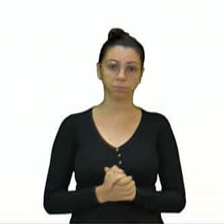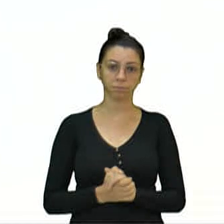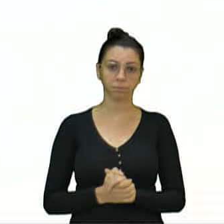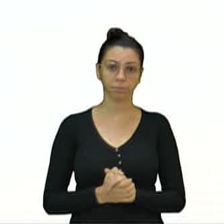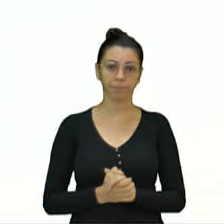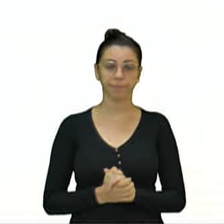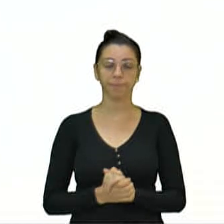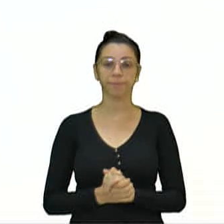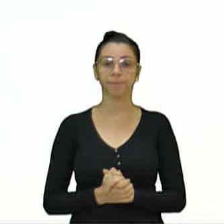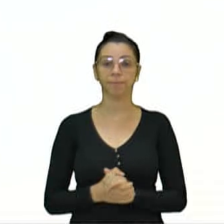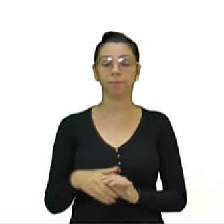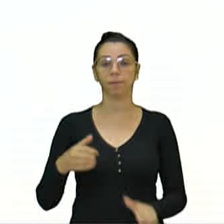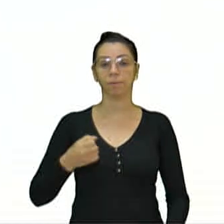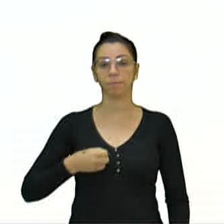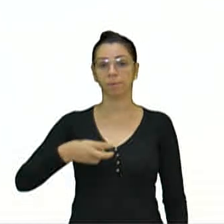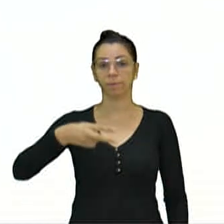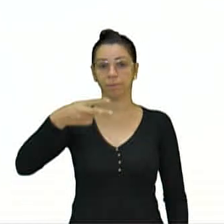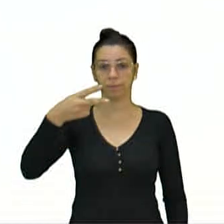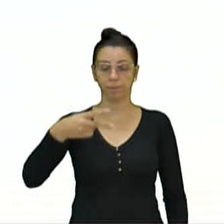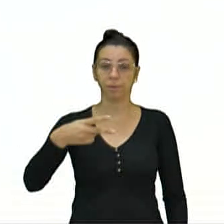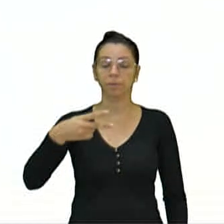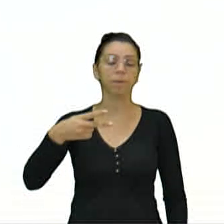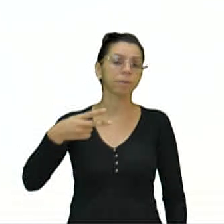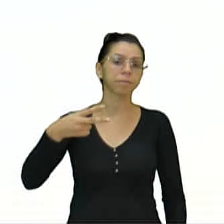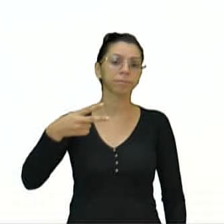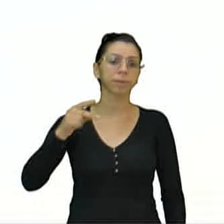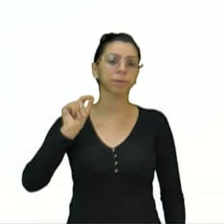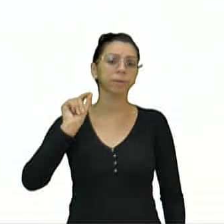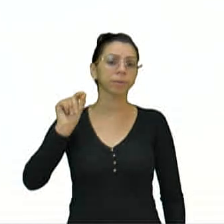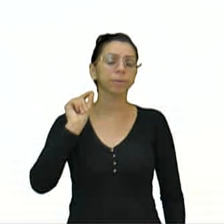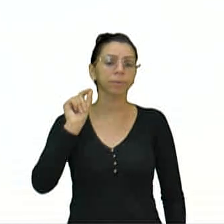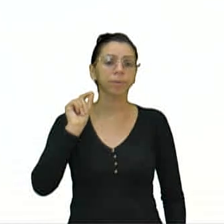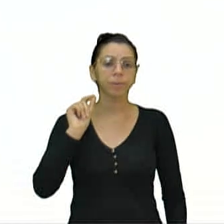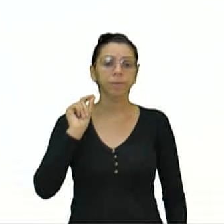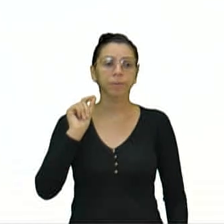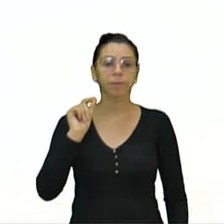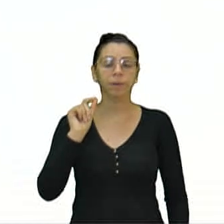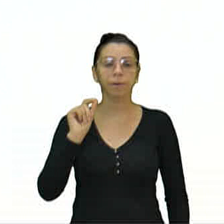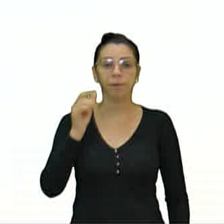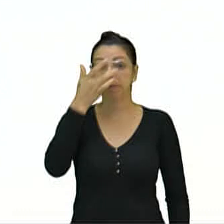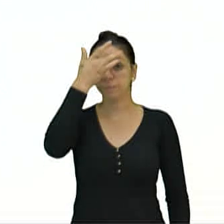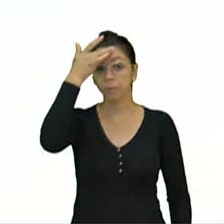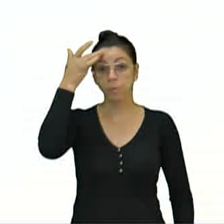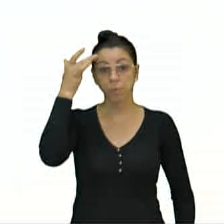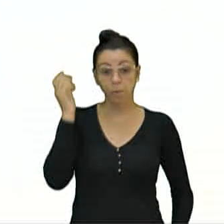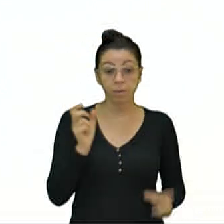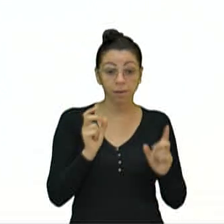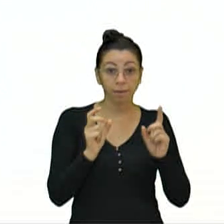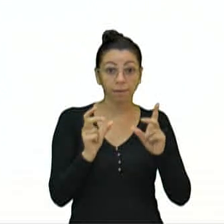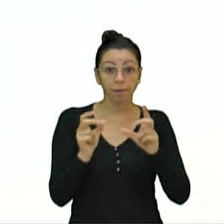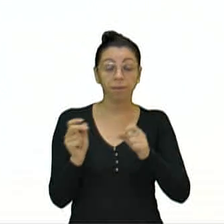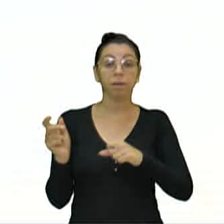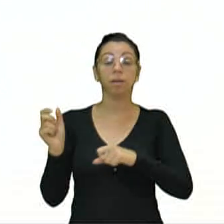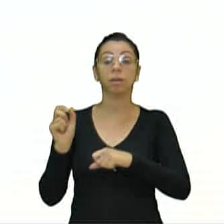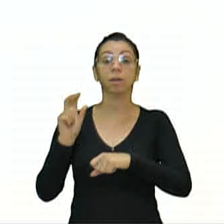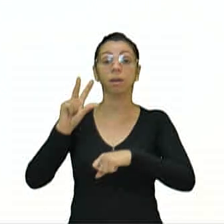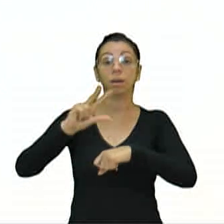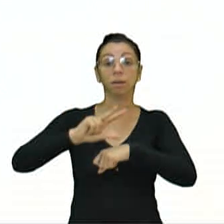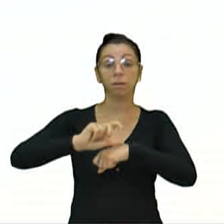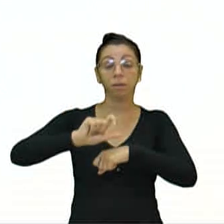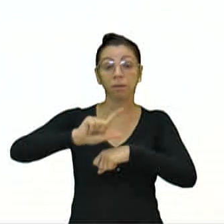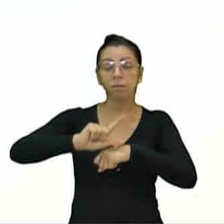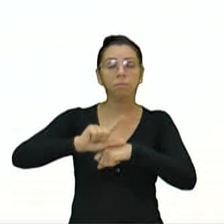may business owners wonder about? Sobre o que os donos dos negócios pensam? O que,